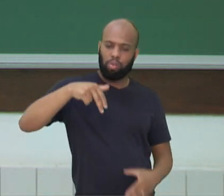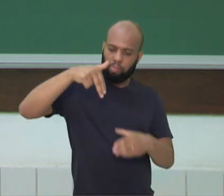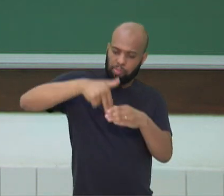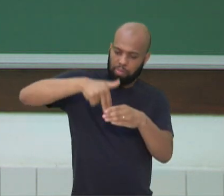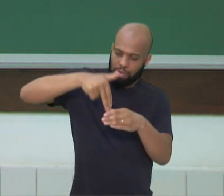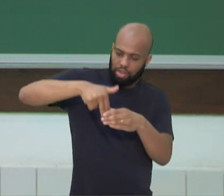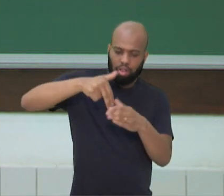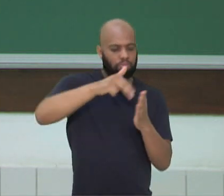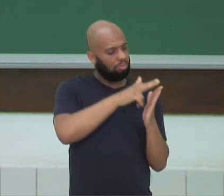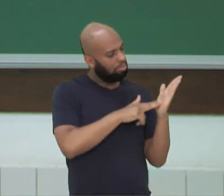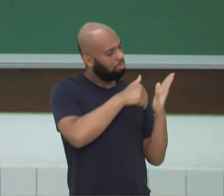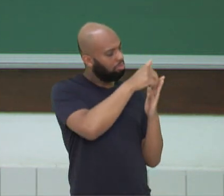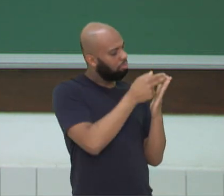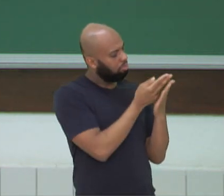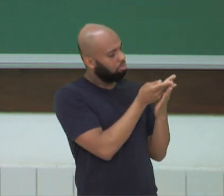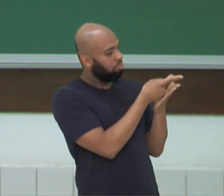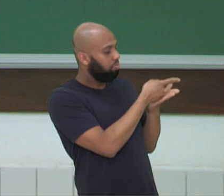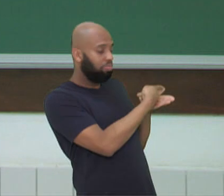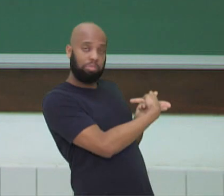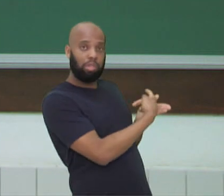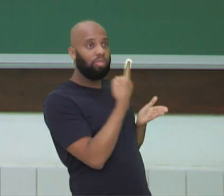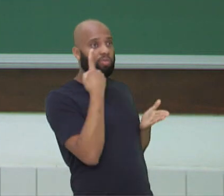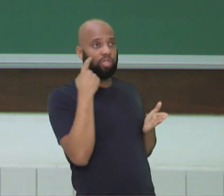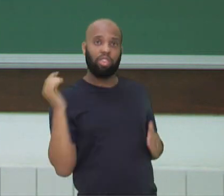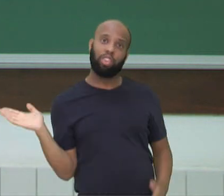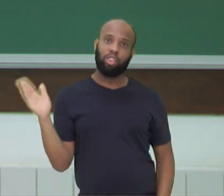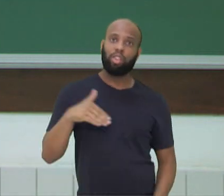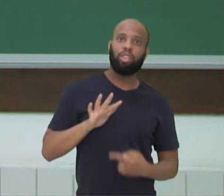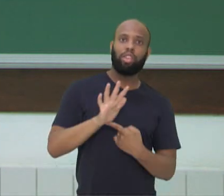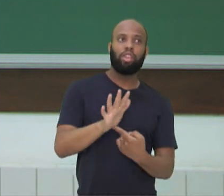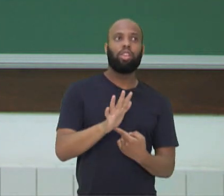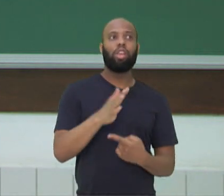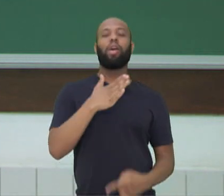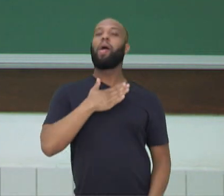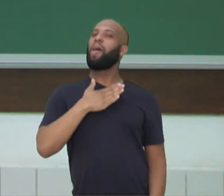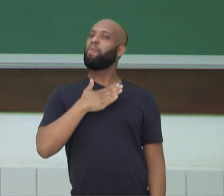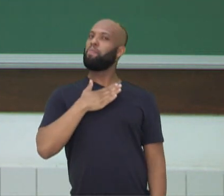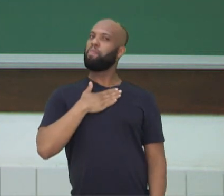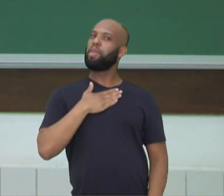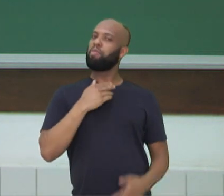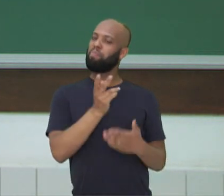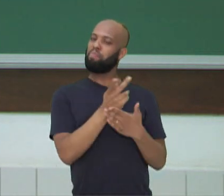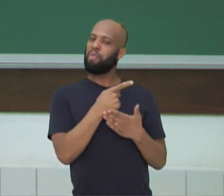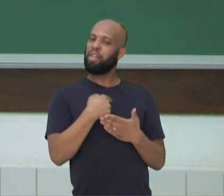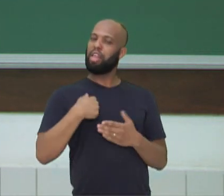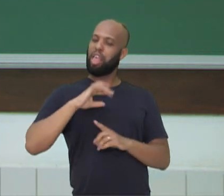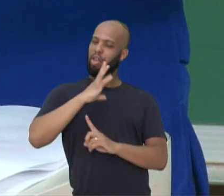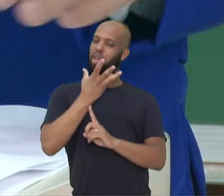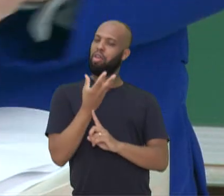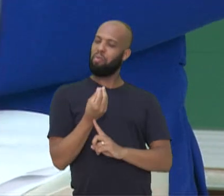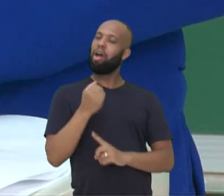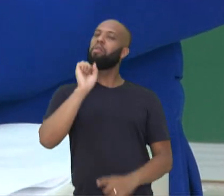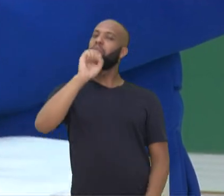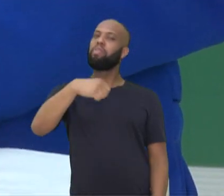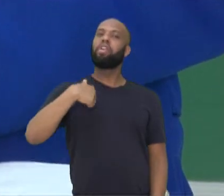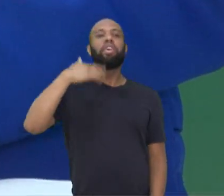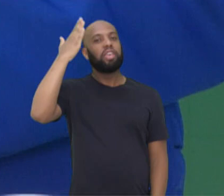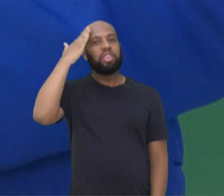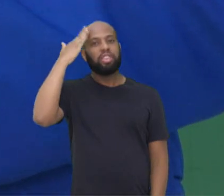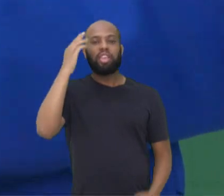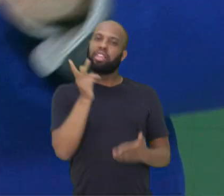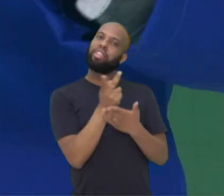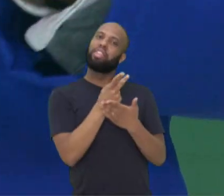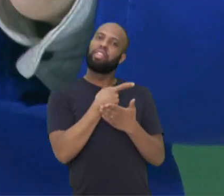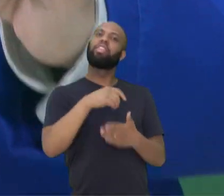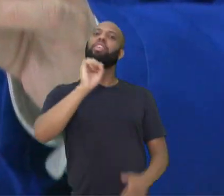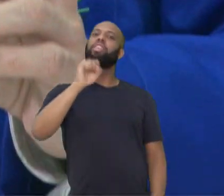e vai fazer o teu desenho. Então, olha o que eu trouxe para vocês. Olha os meus dotes artísticos. Sei fazer um